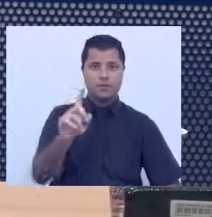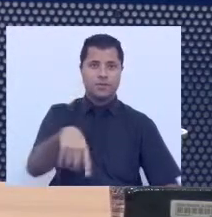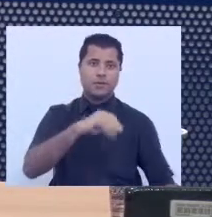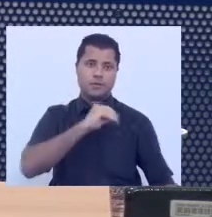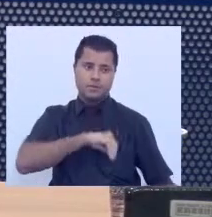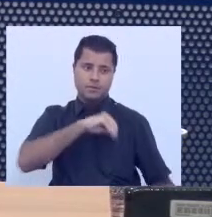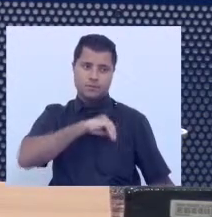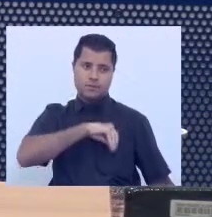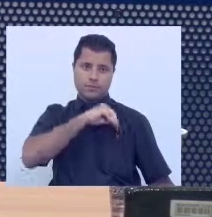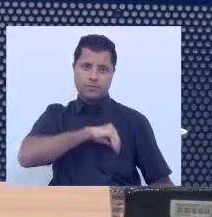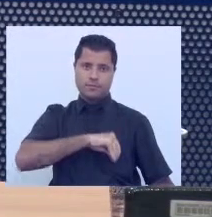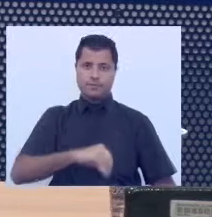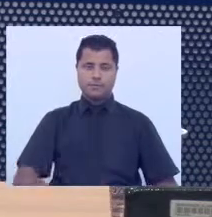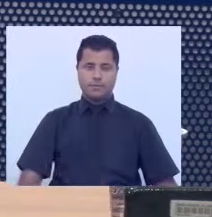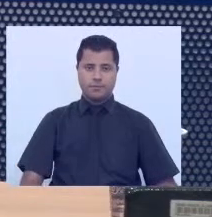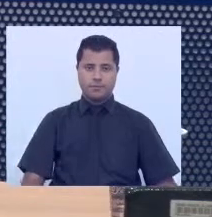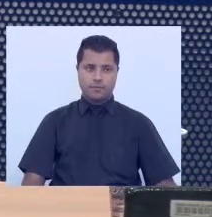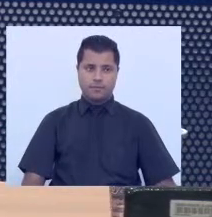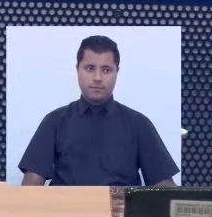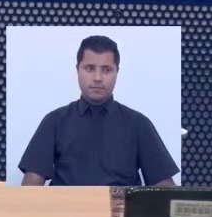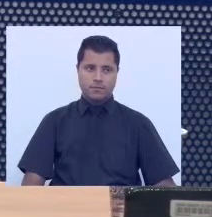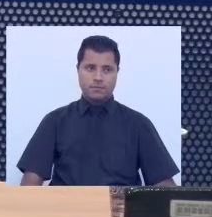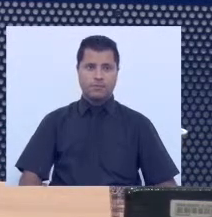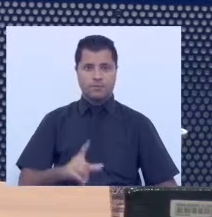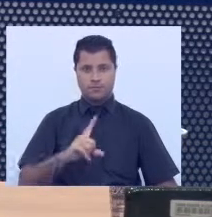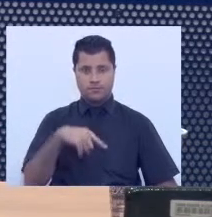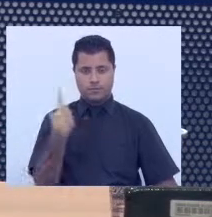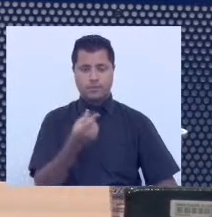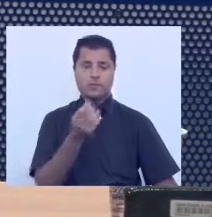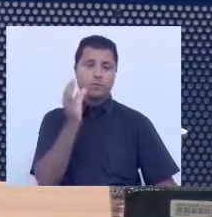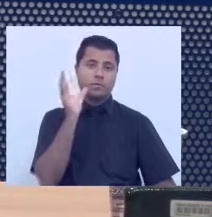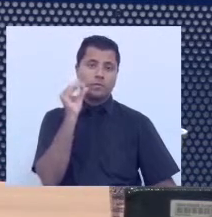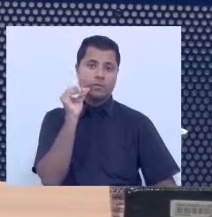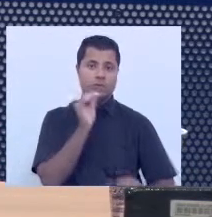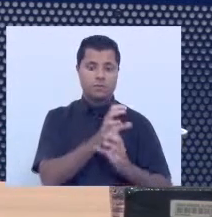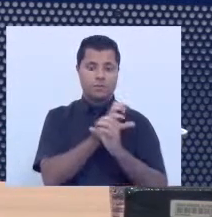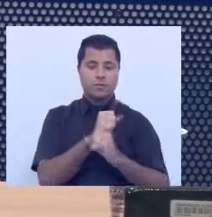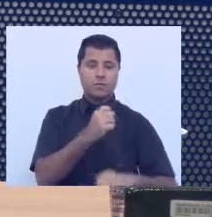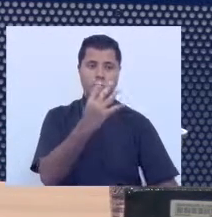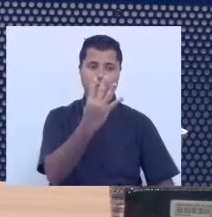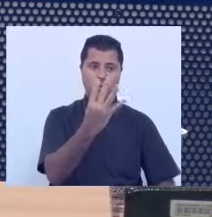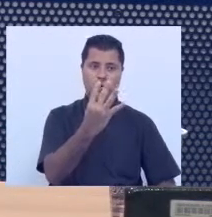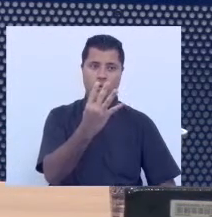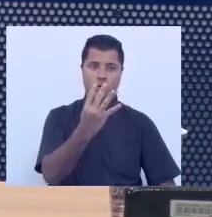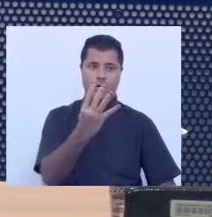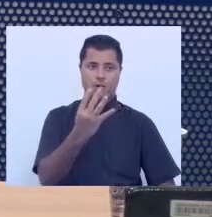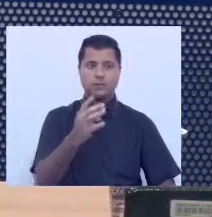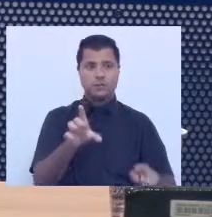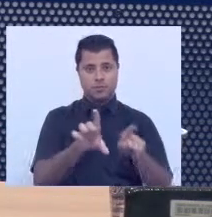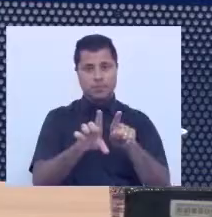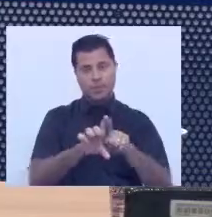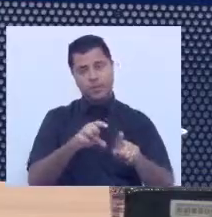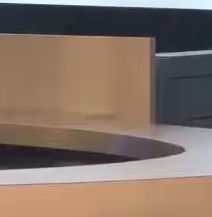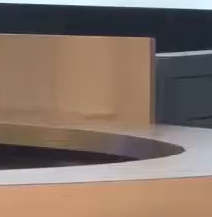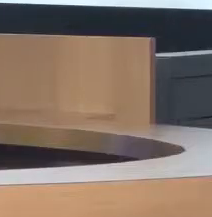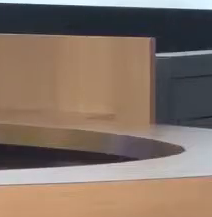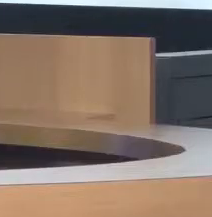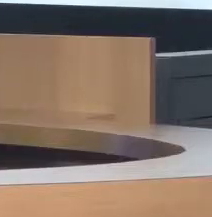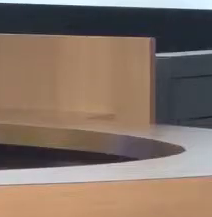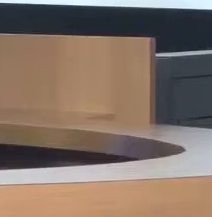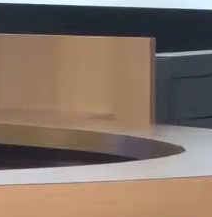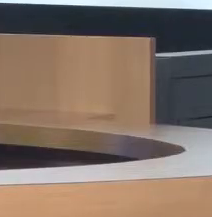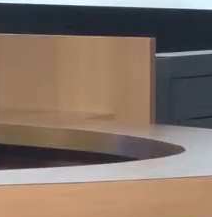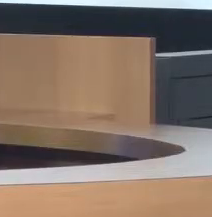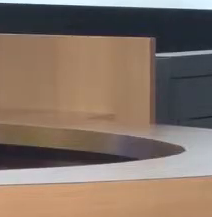salário, que somos em 4 funcionários, além de mim como coordenadora. E